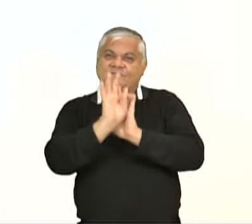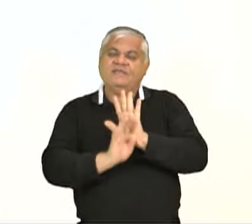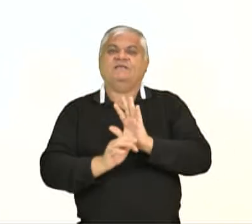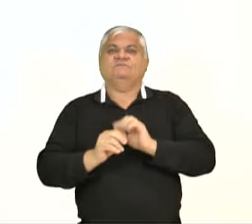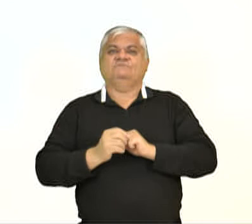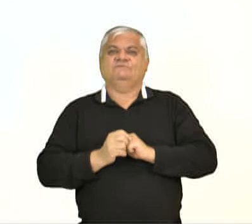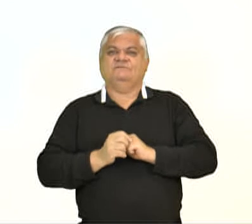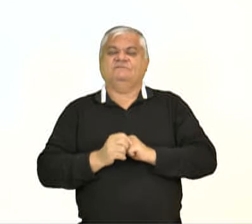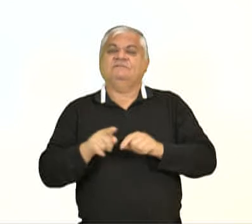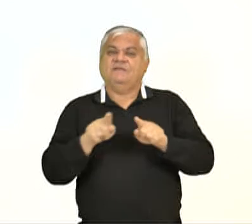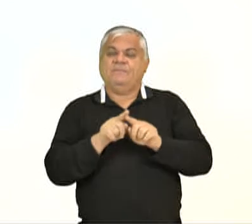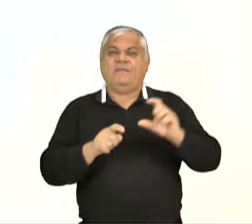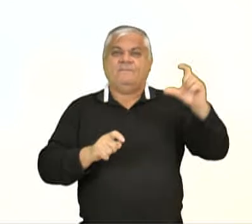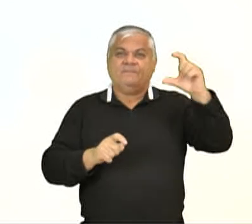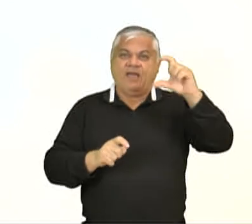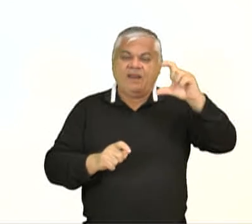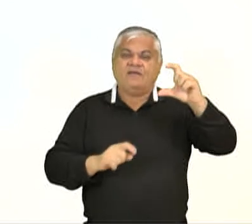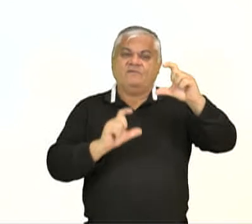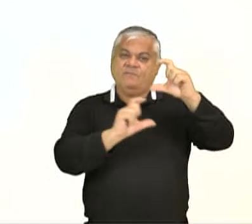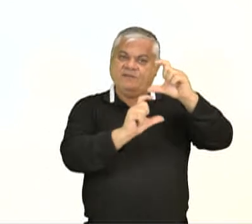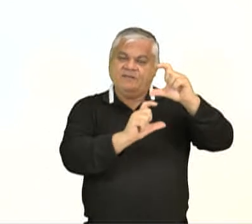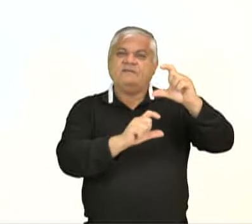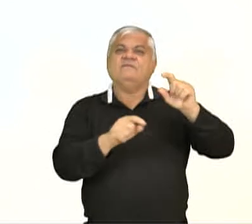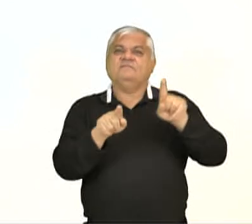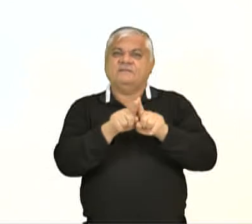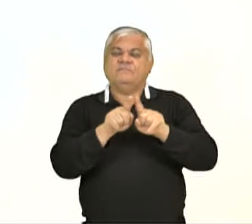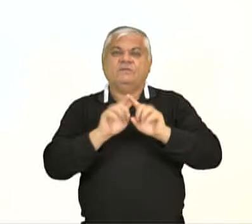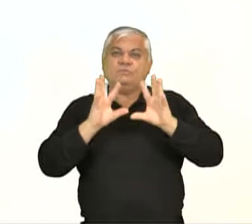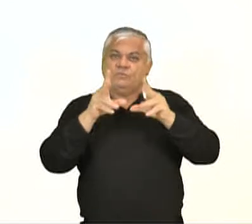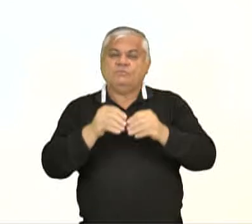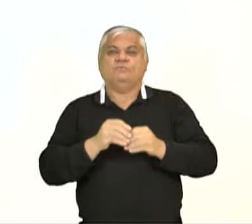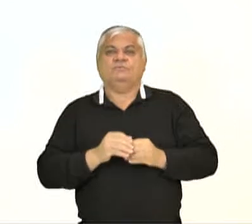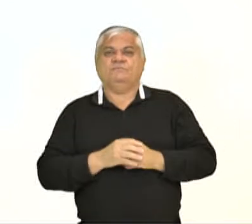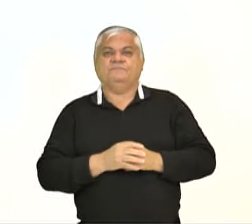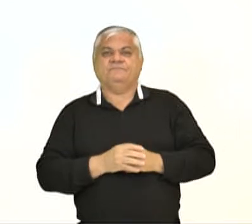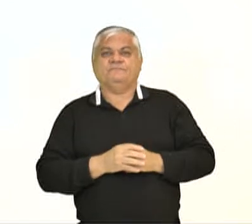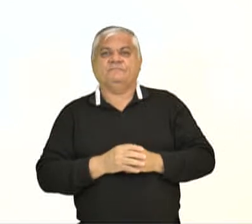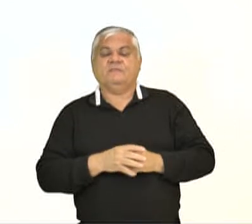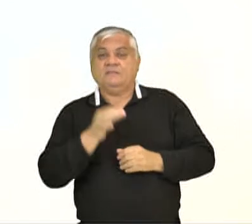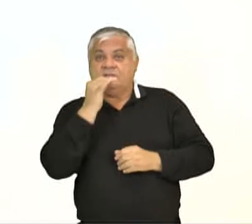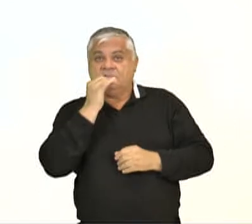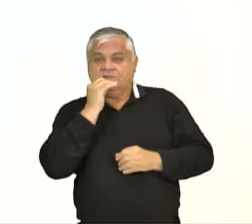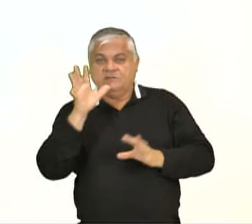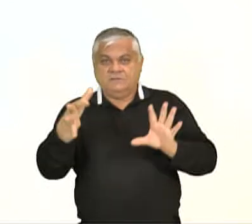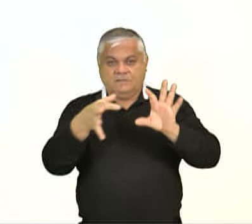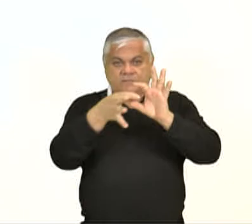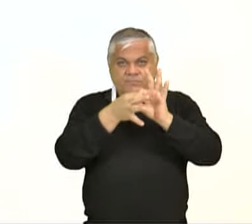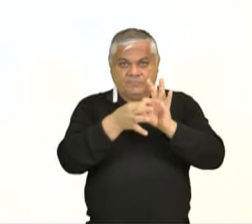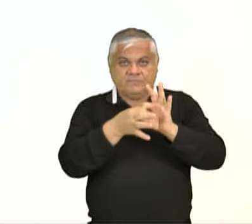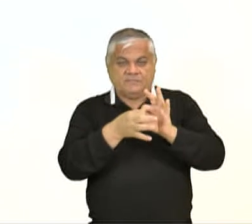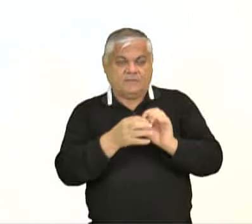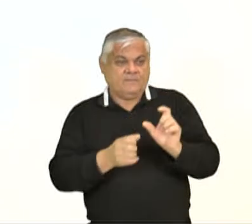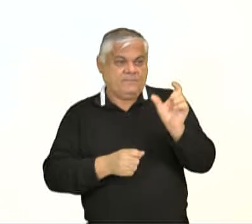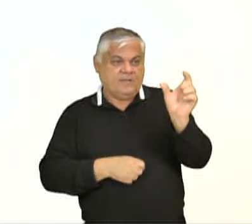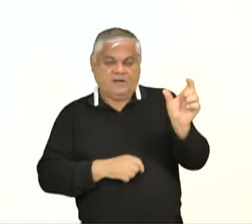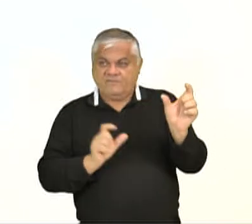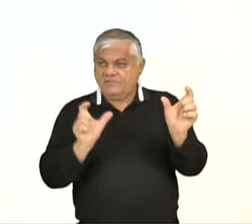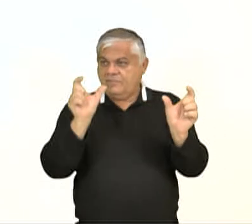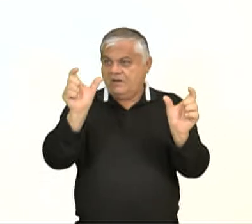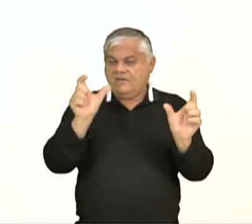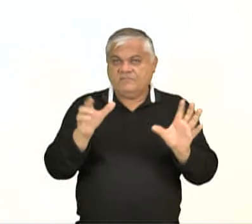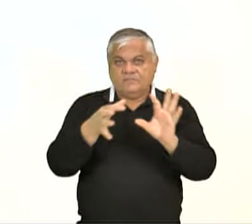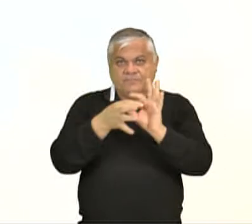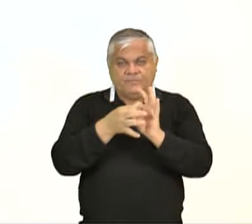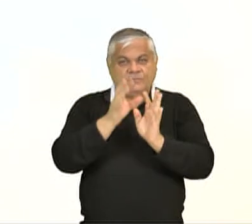e nos parágrafos, ou seja, em sua tessitura interna. A integração entre os elementos de amarração interna